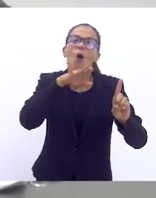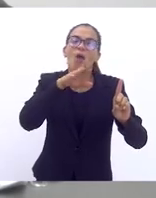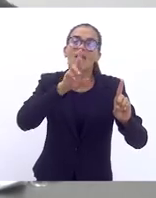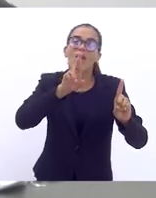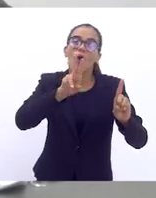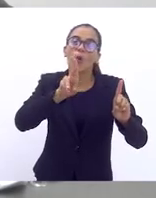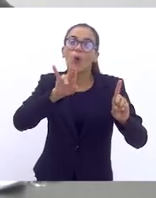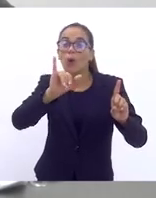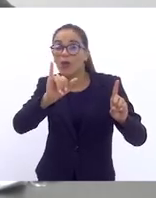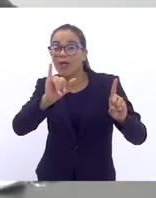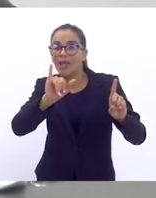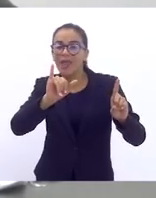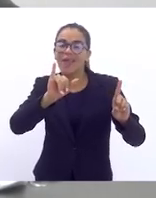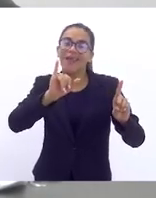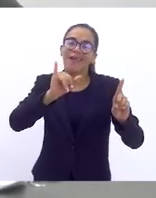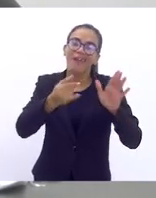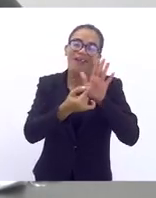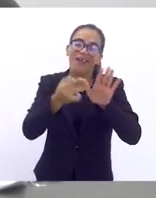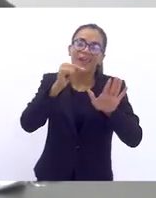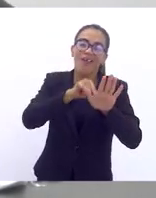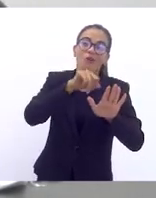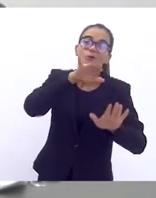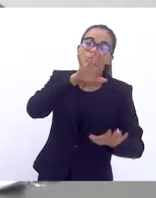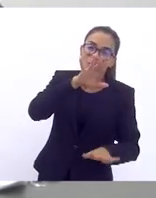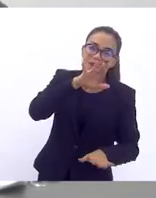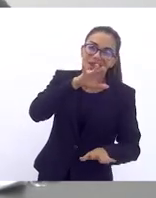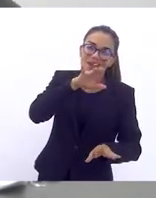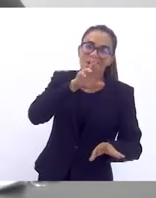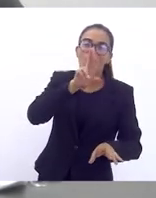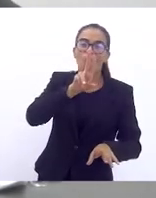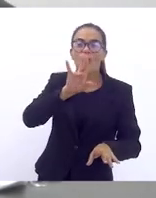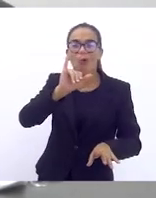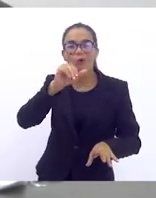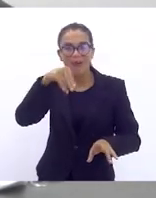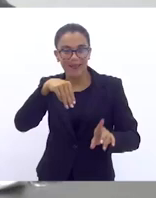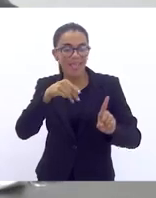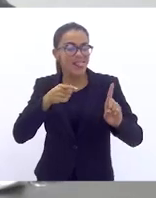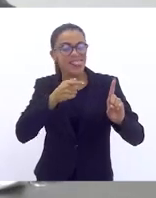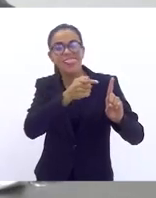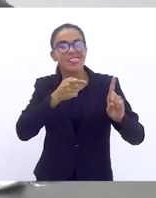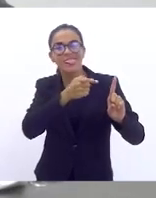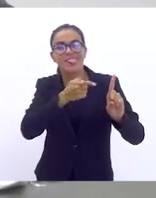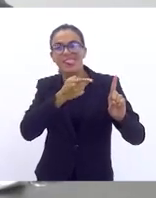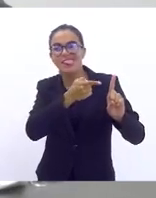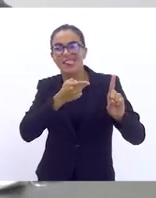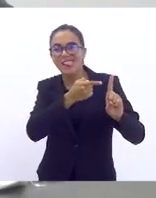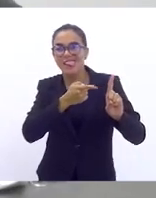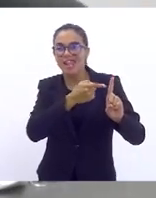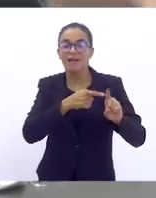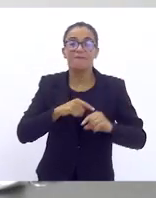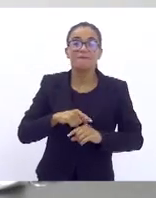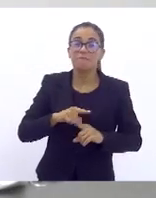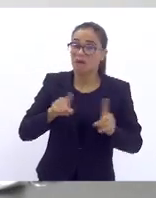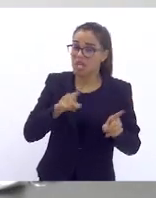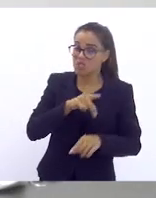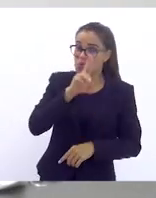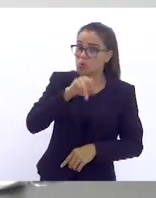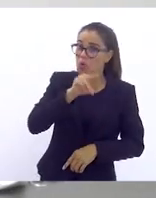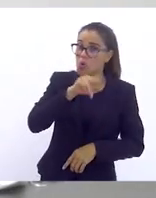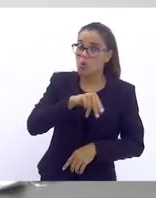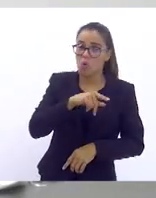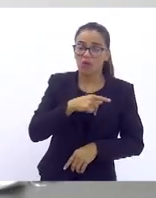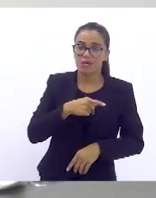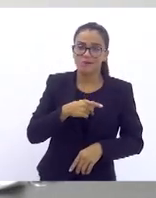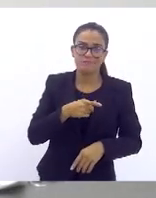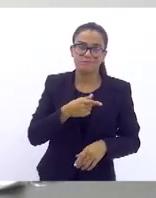para abrir mão parece agora puro de doer mas nunca negamos a capacidade